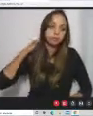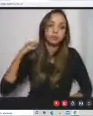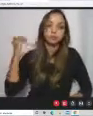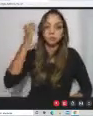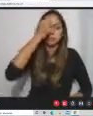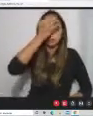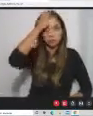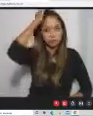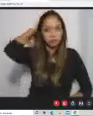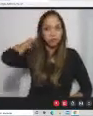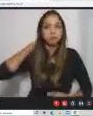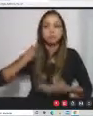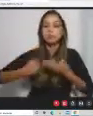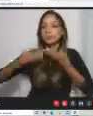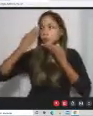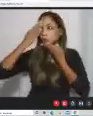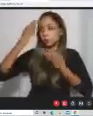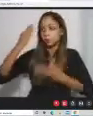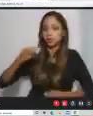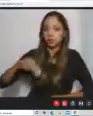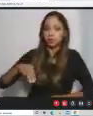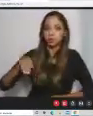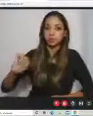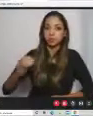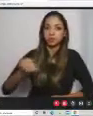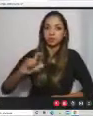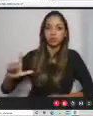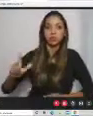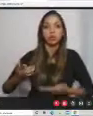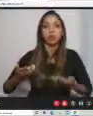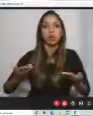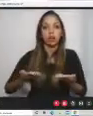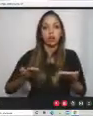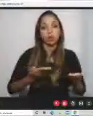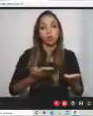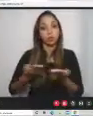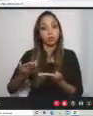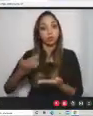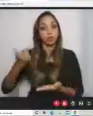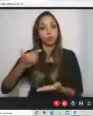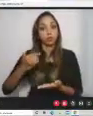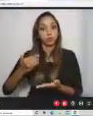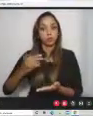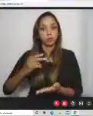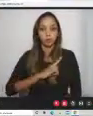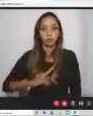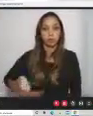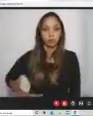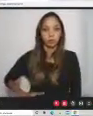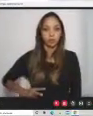Agradeço ao vereador Maicon. Passo a palavra para o segundo vereador inscrito, vereador Marquinhos da Climep.